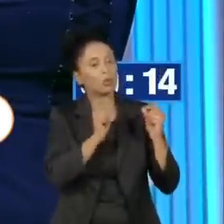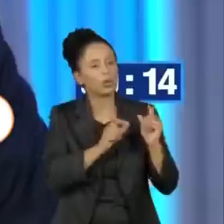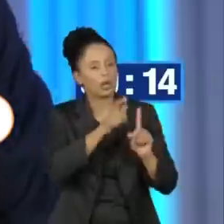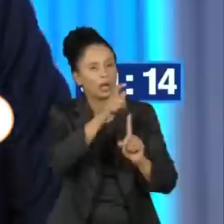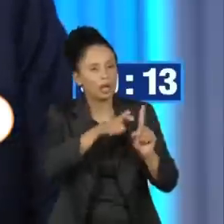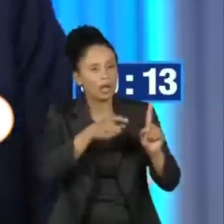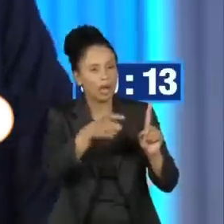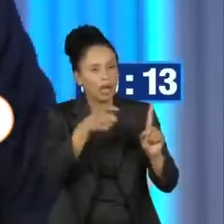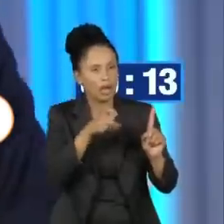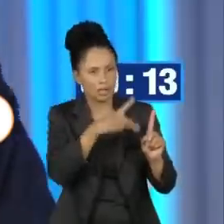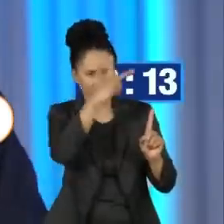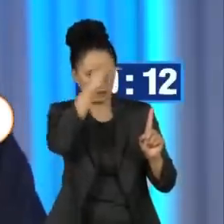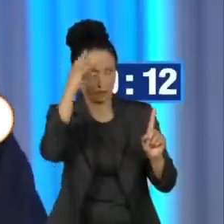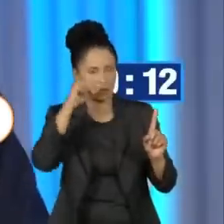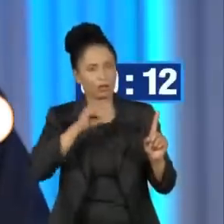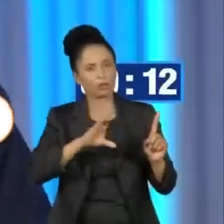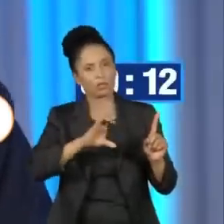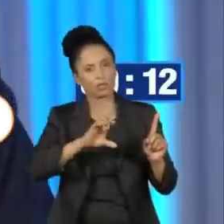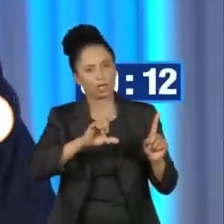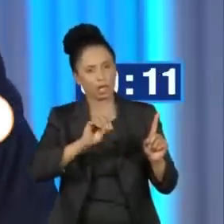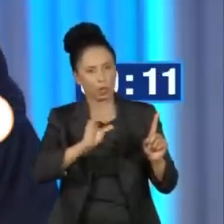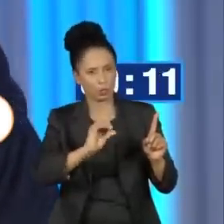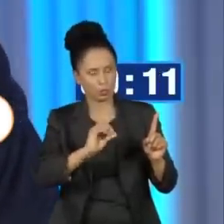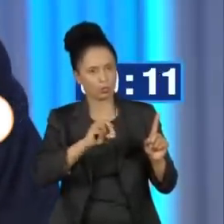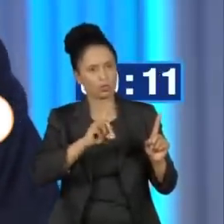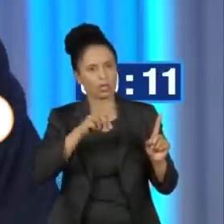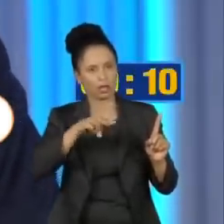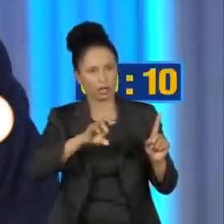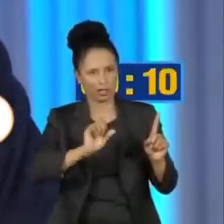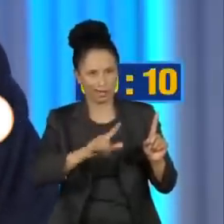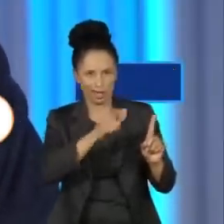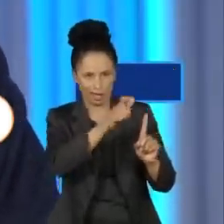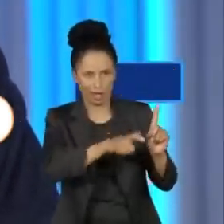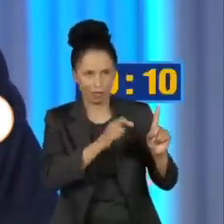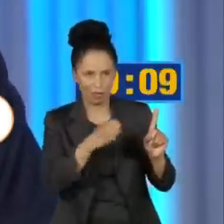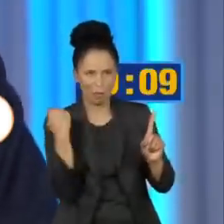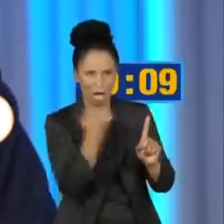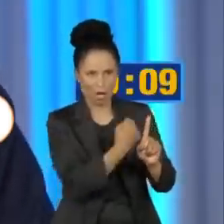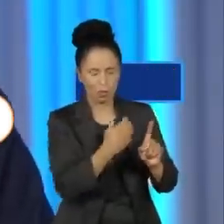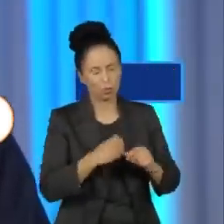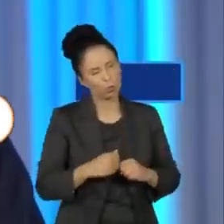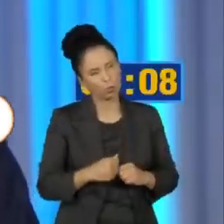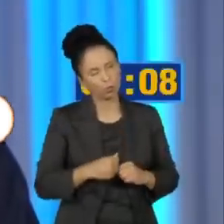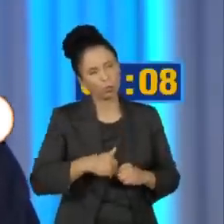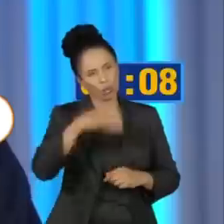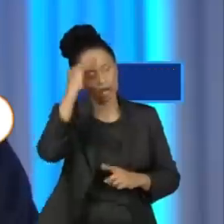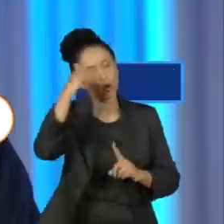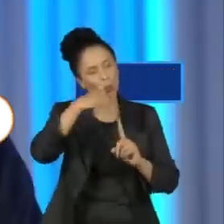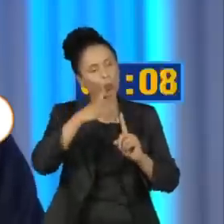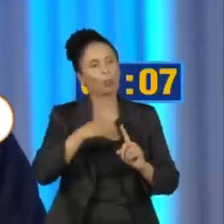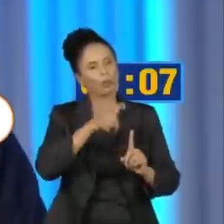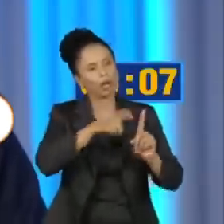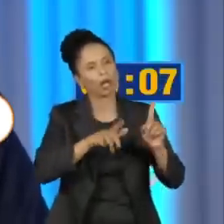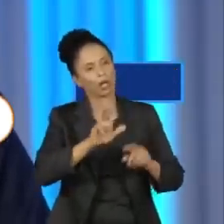de Celso Daniel eu sou o Renan Tito recebeu